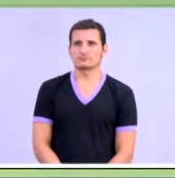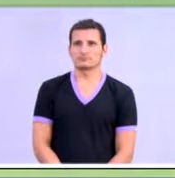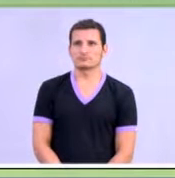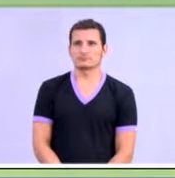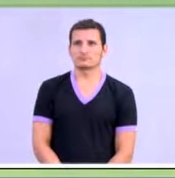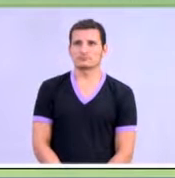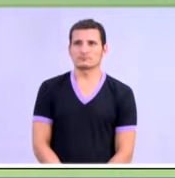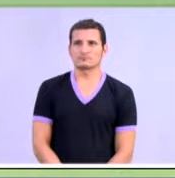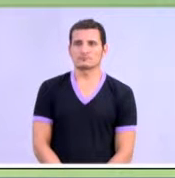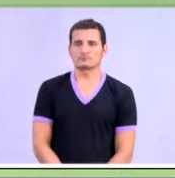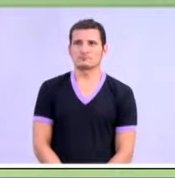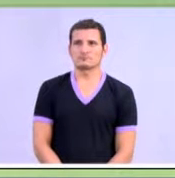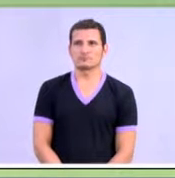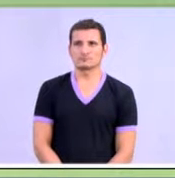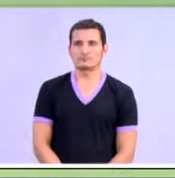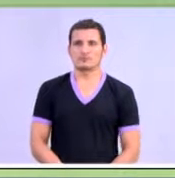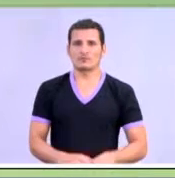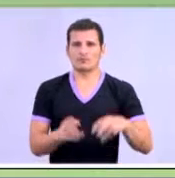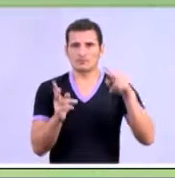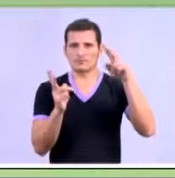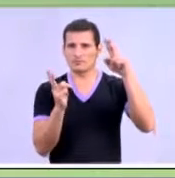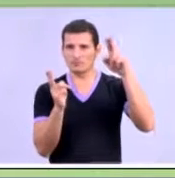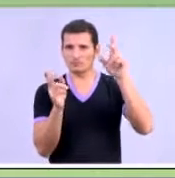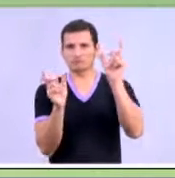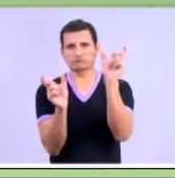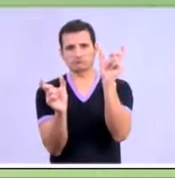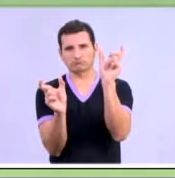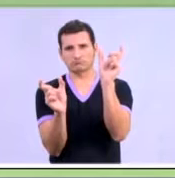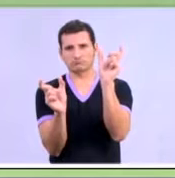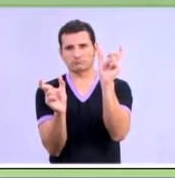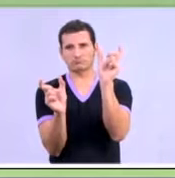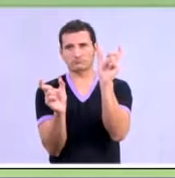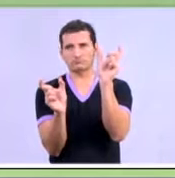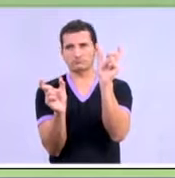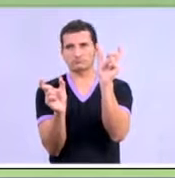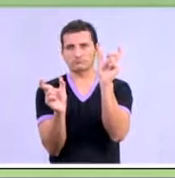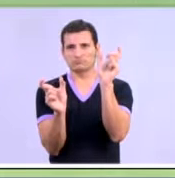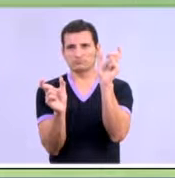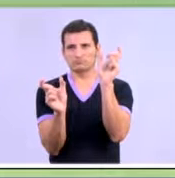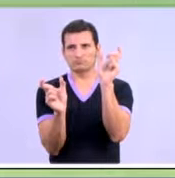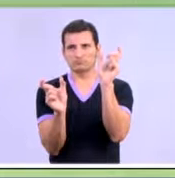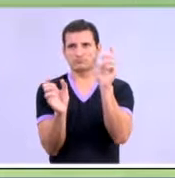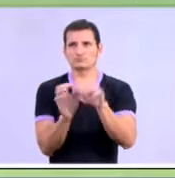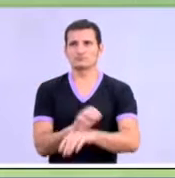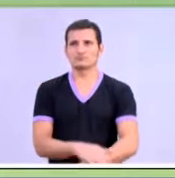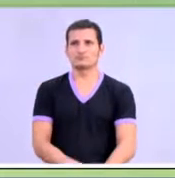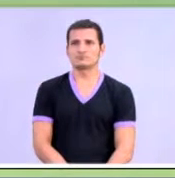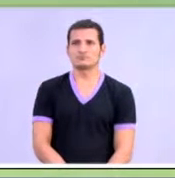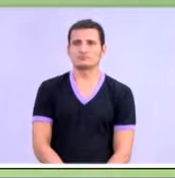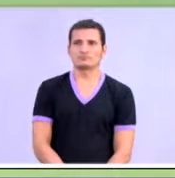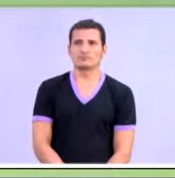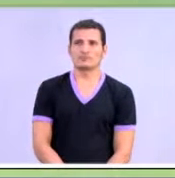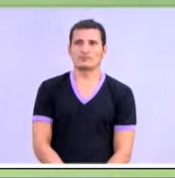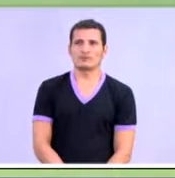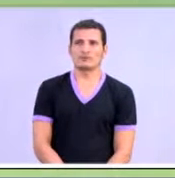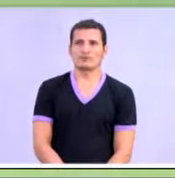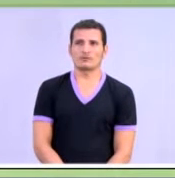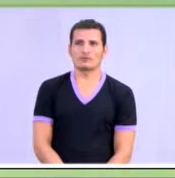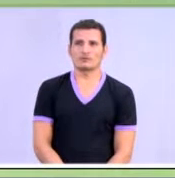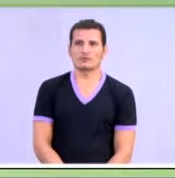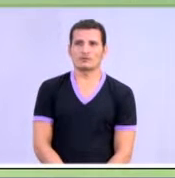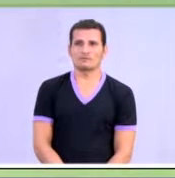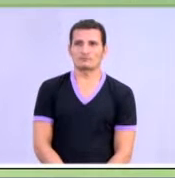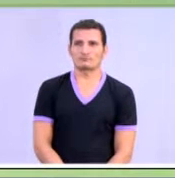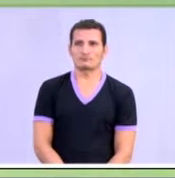mesmo nome do arquivo. O arquivo tem o mesmo nome da classe. E os 3 atributos. Professor, só